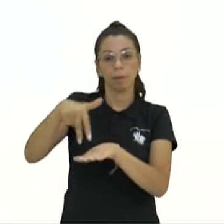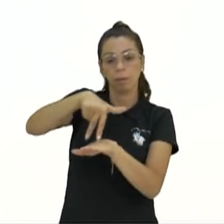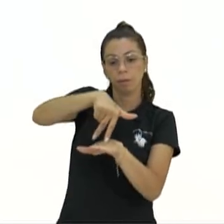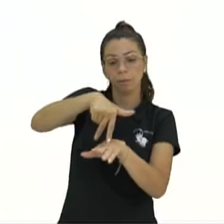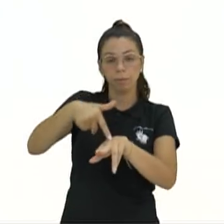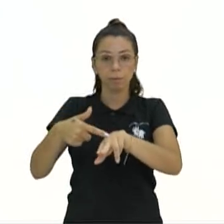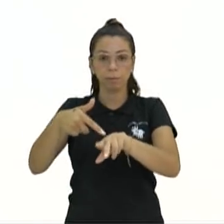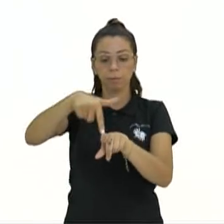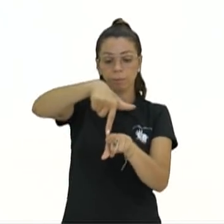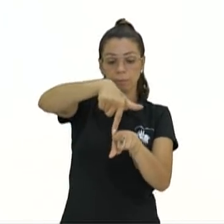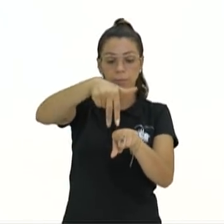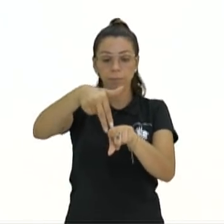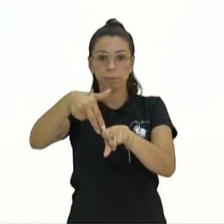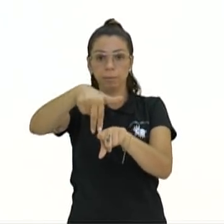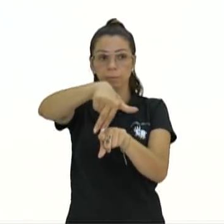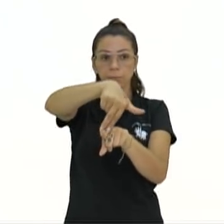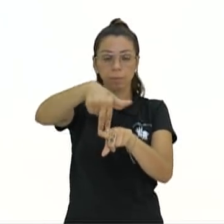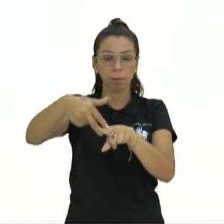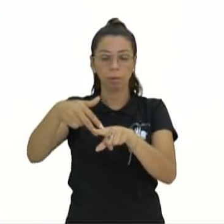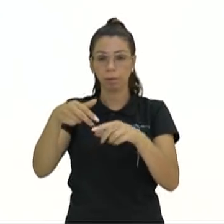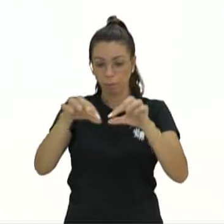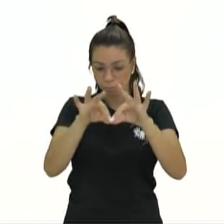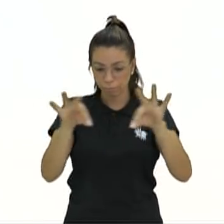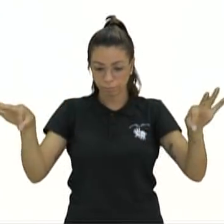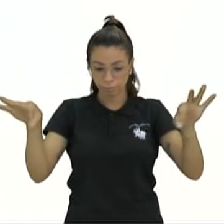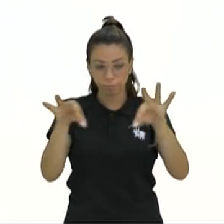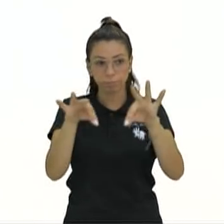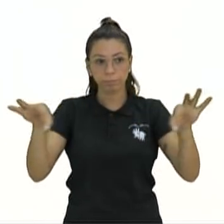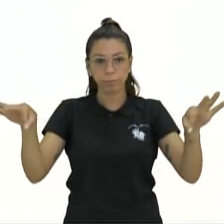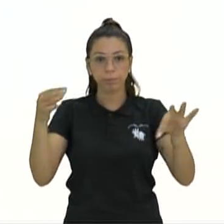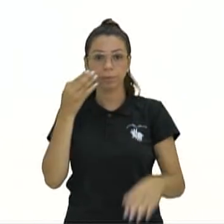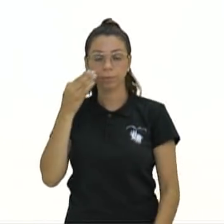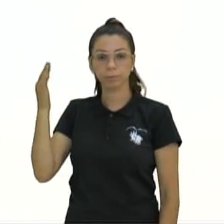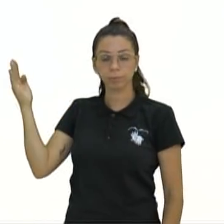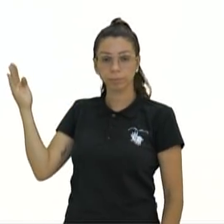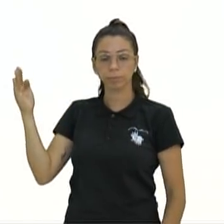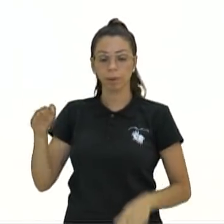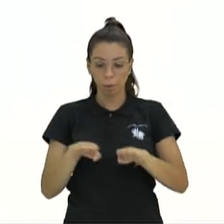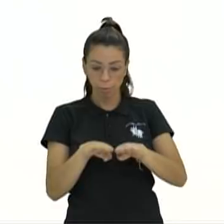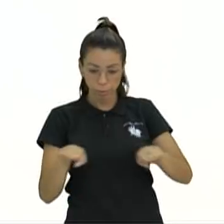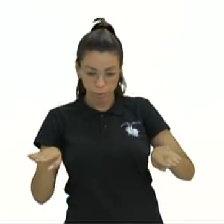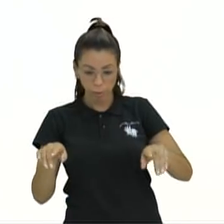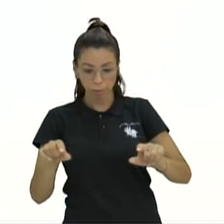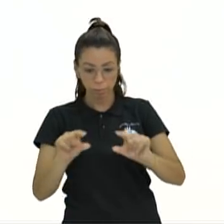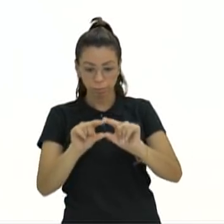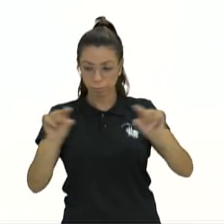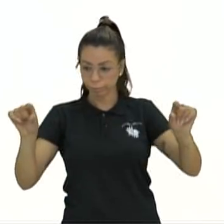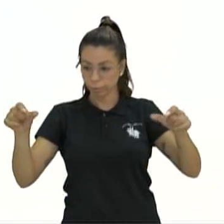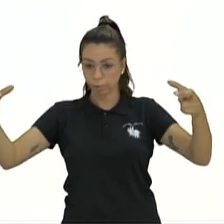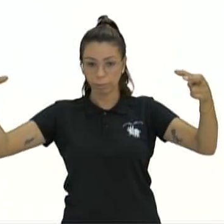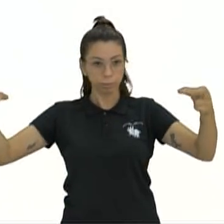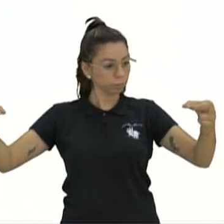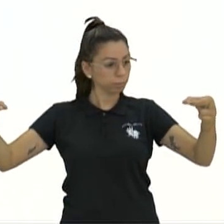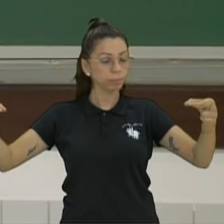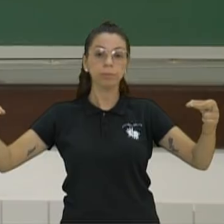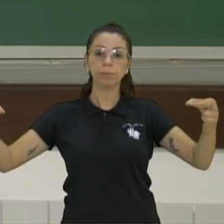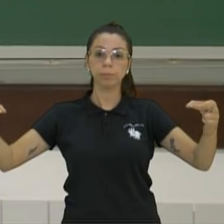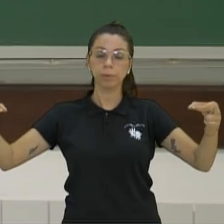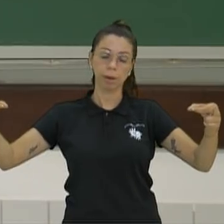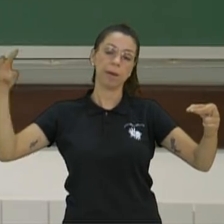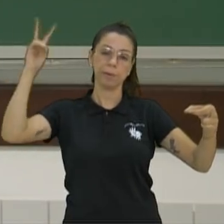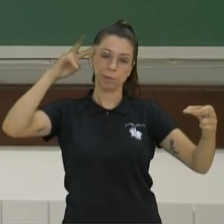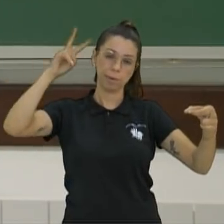equilibrar-se sobre uma fita suspensa acima do solo e fixada em 2 pontos. Eu